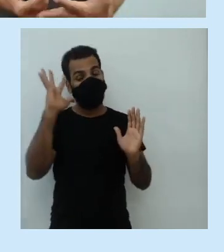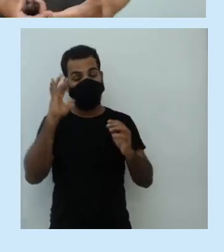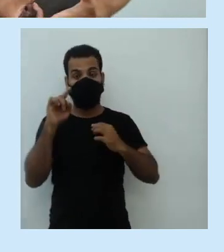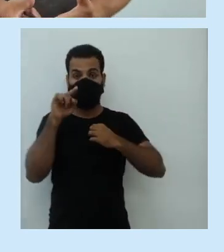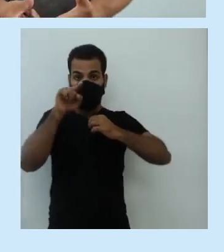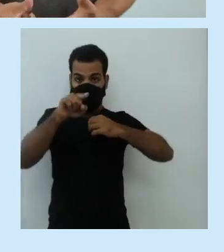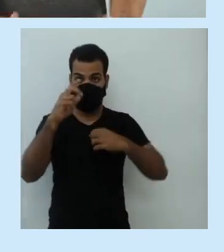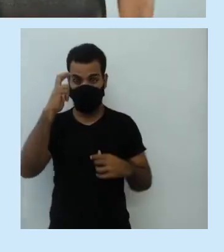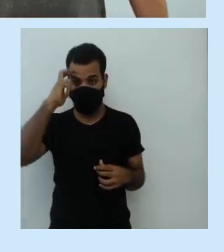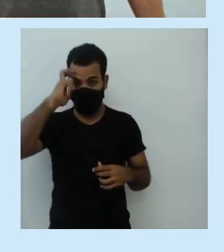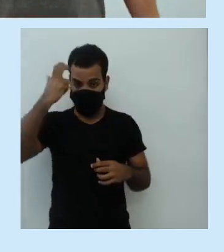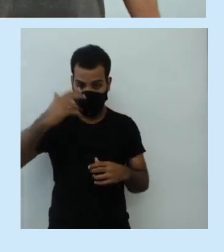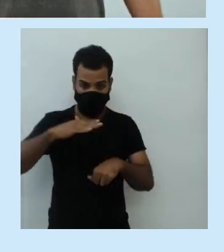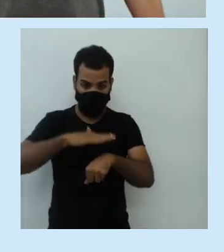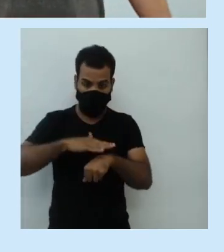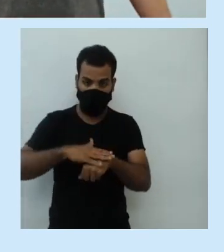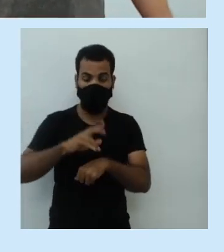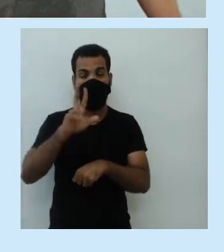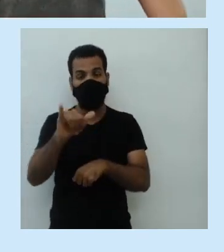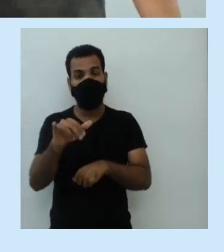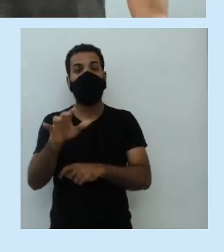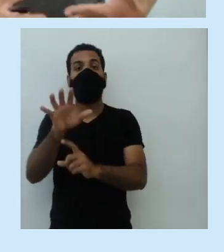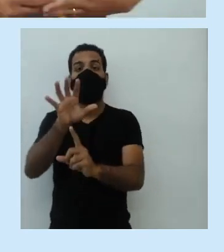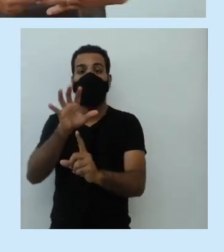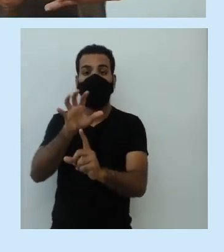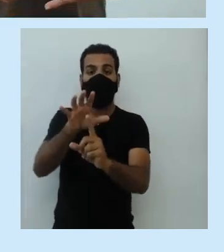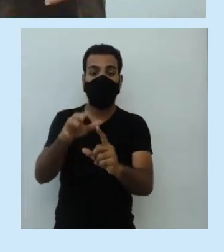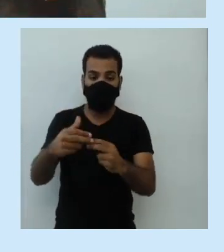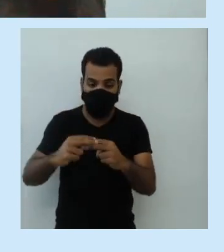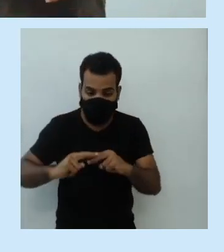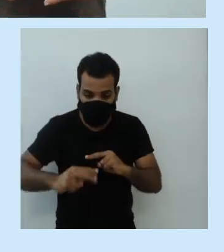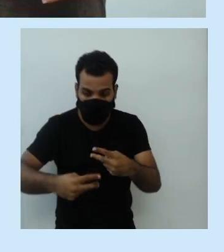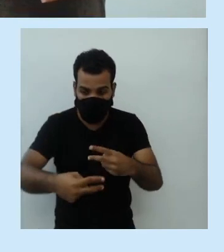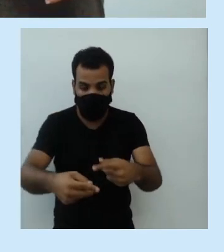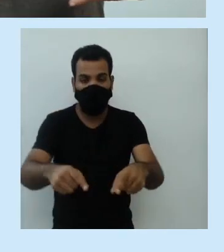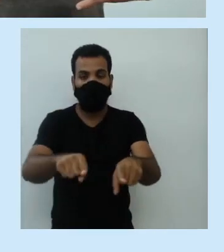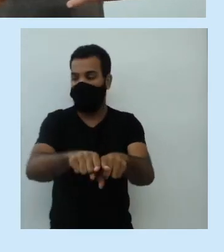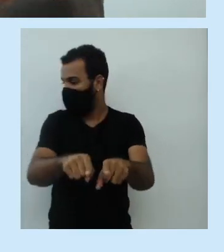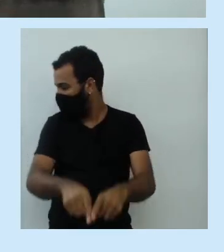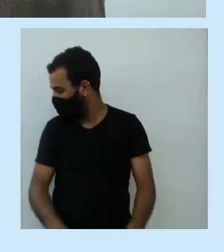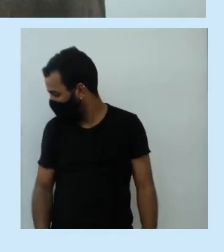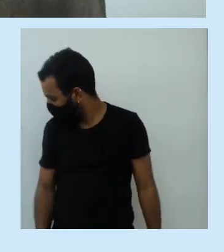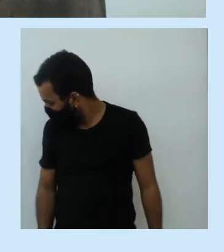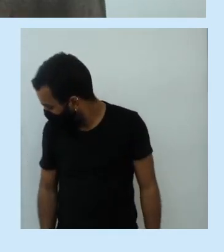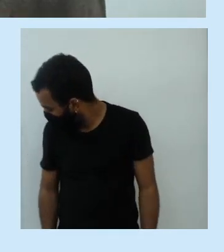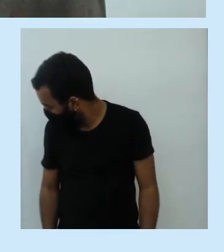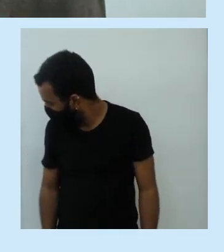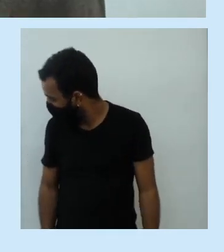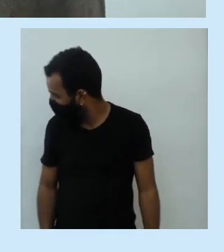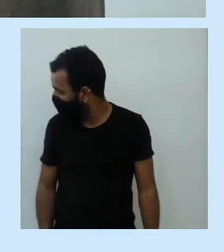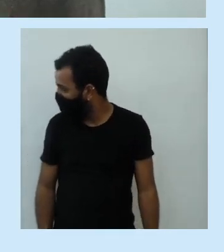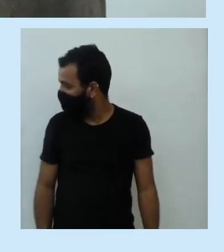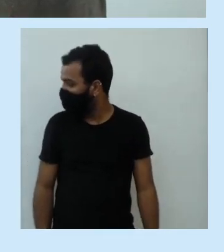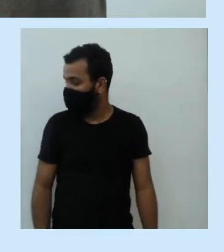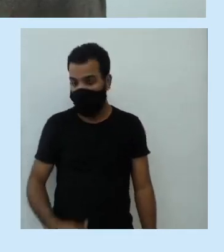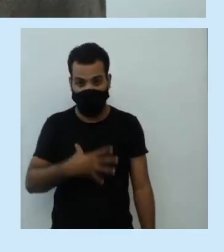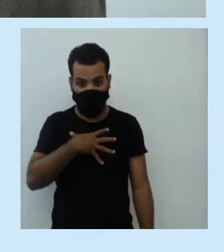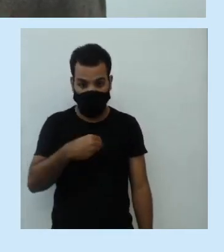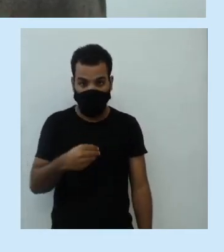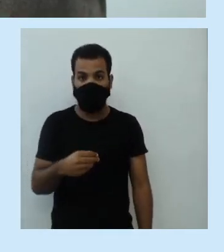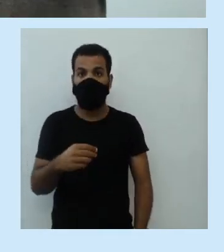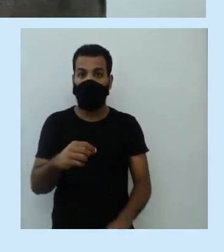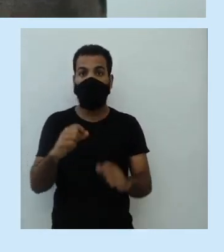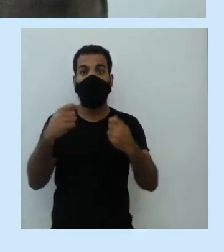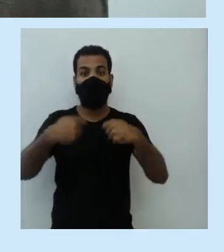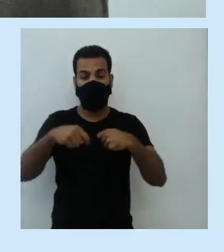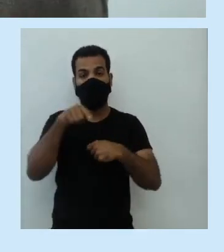condição cultural vai influenciar toda a sua geração. Os seus filhos vão precisar de vocês como atleta